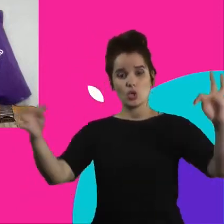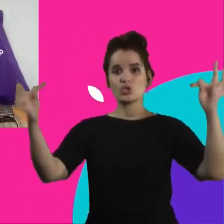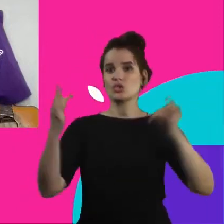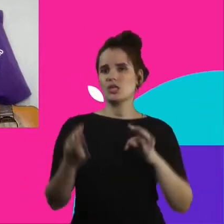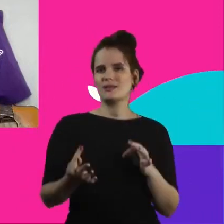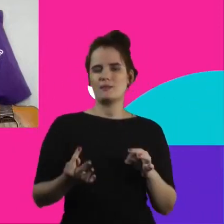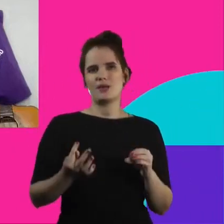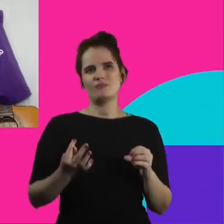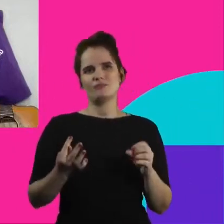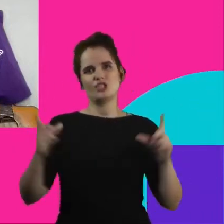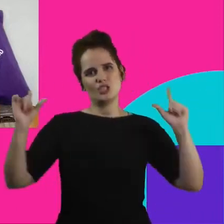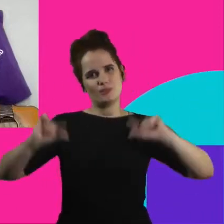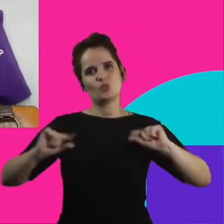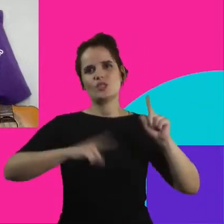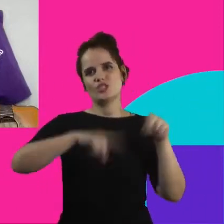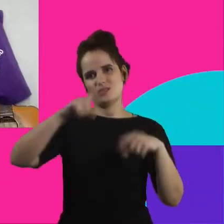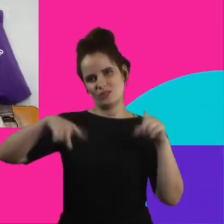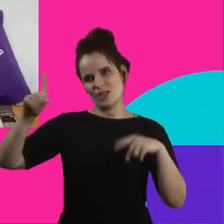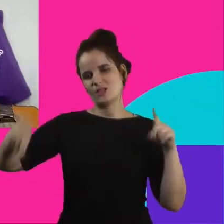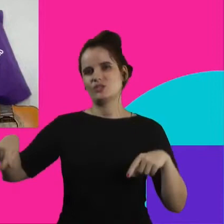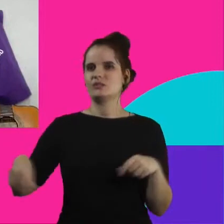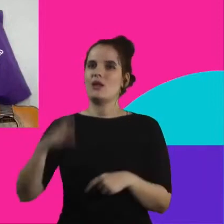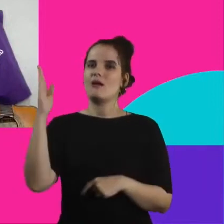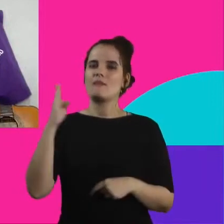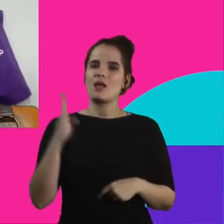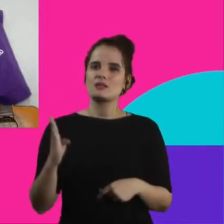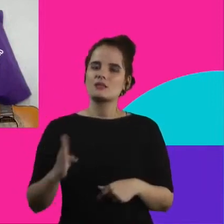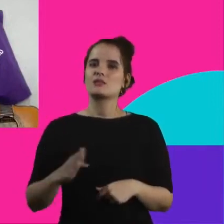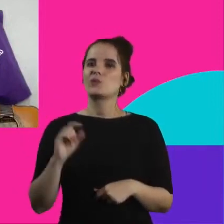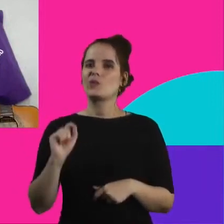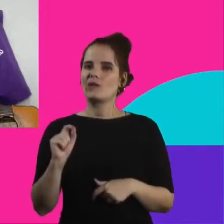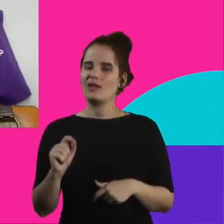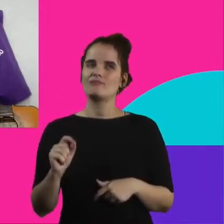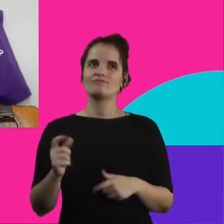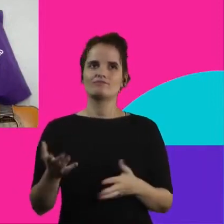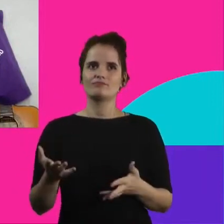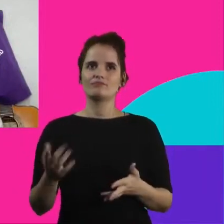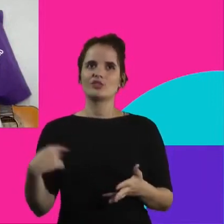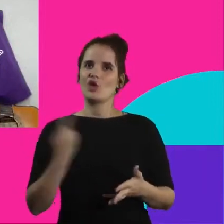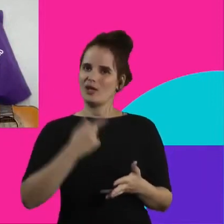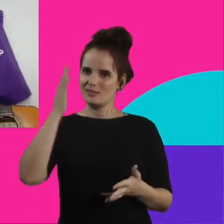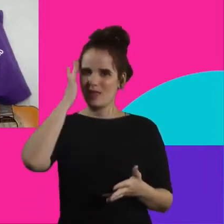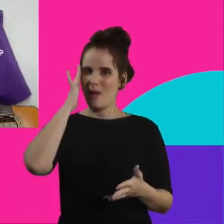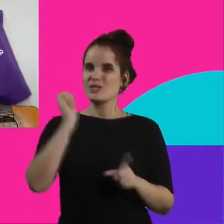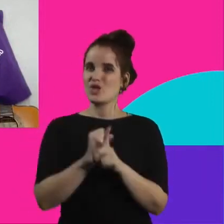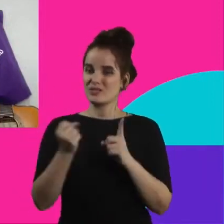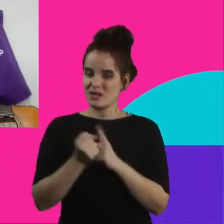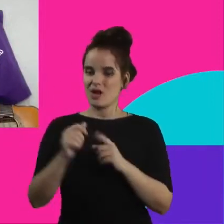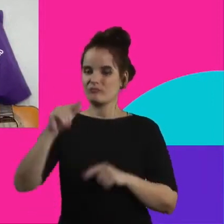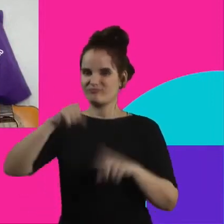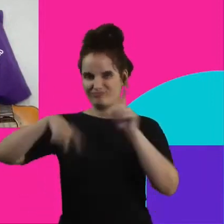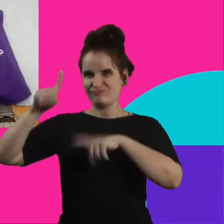das desigualdades. No Brasil, né, um país que vive uma situação de questões sociais e